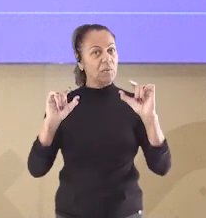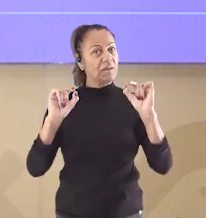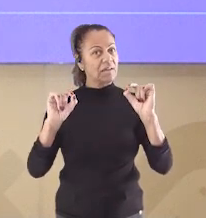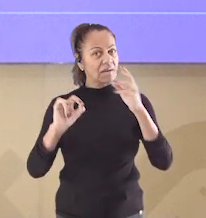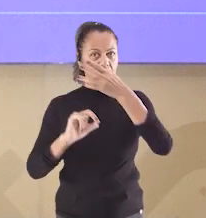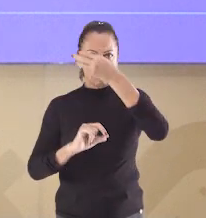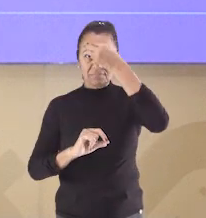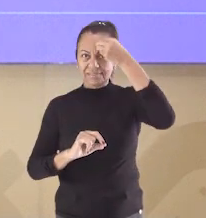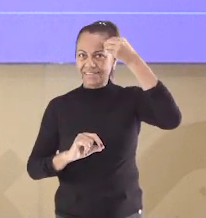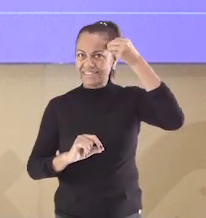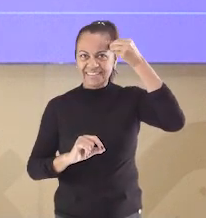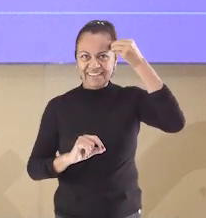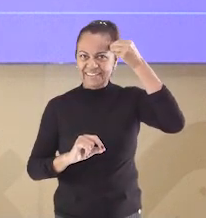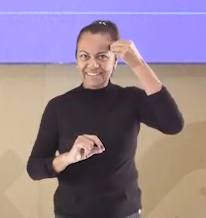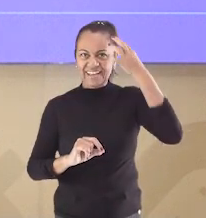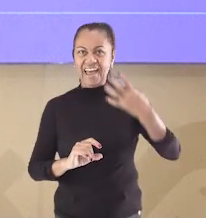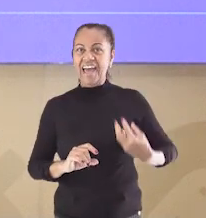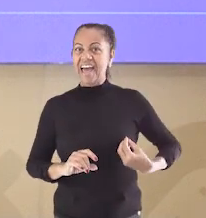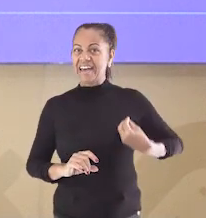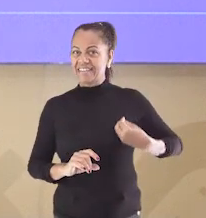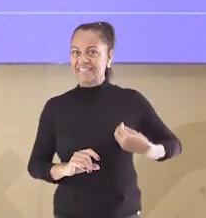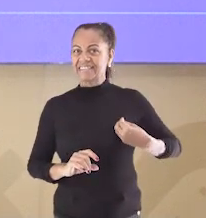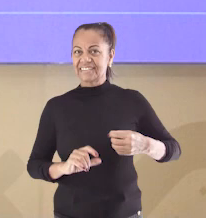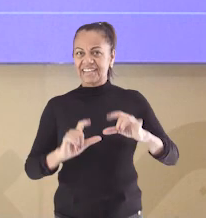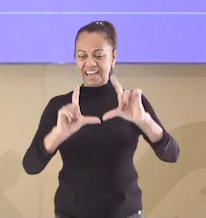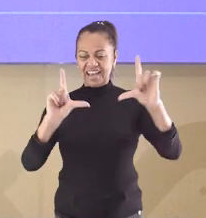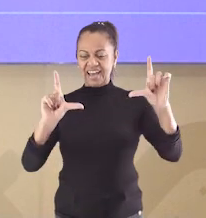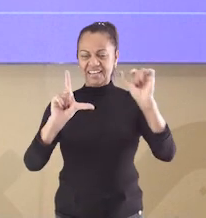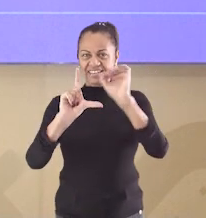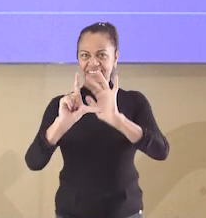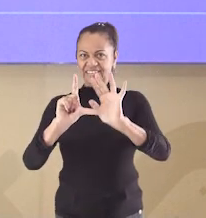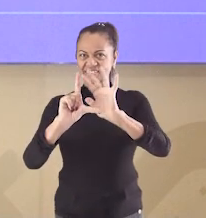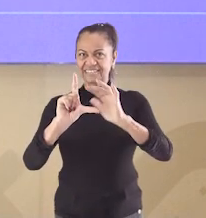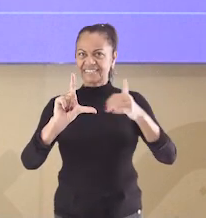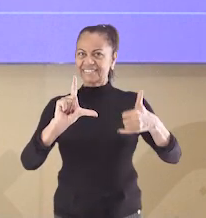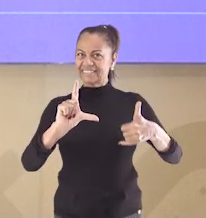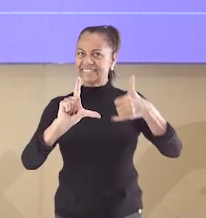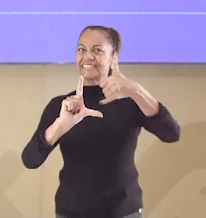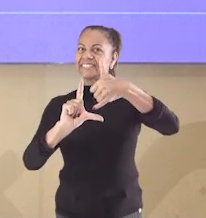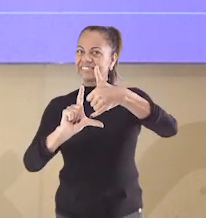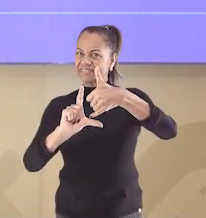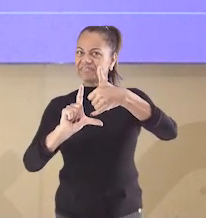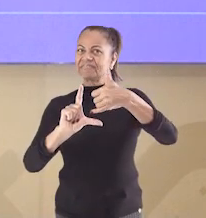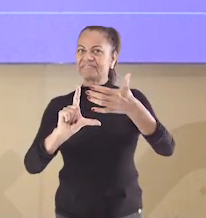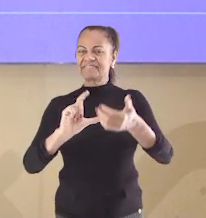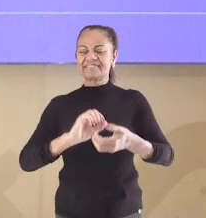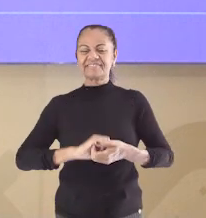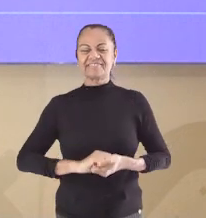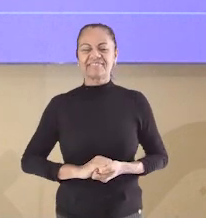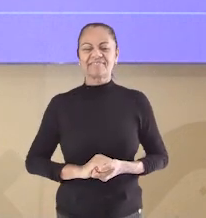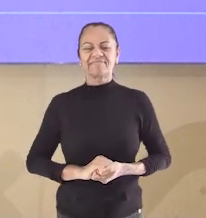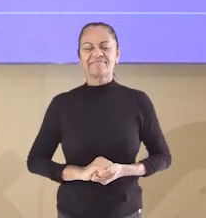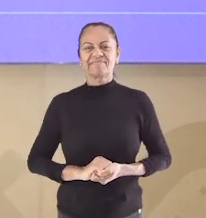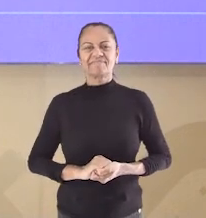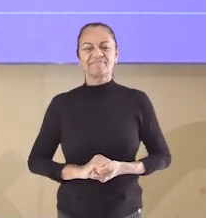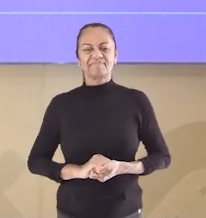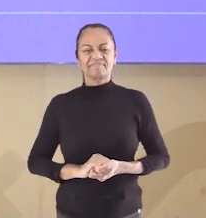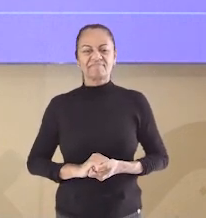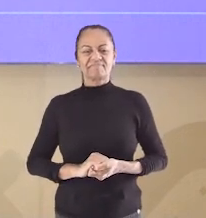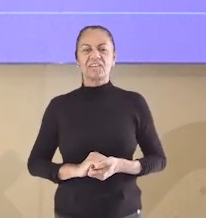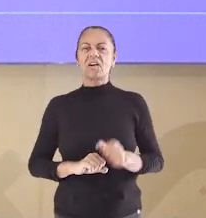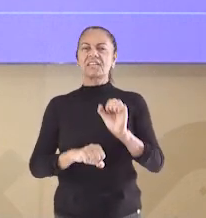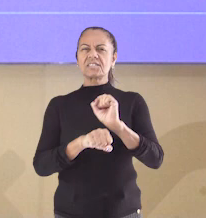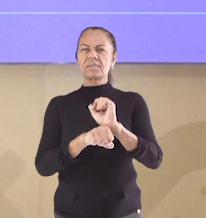avisar, você não pode esquecer de registrar a sua presença usando esse QR Code que vai aparecer em sua tela com o seu